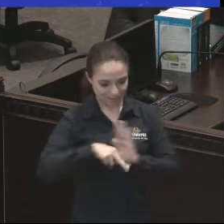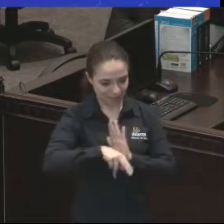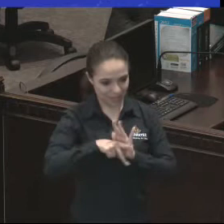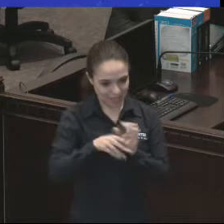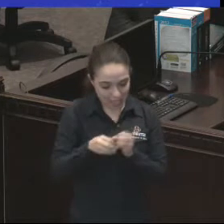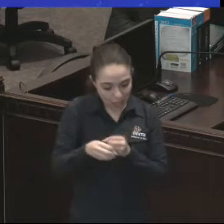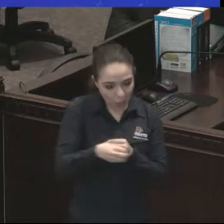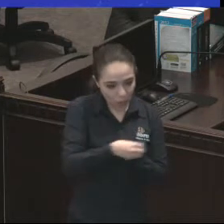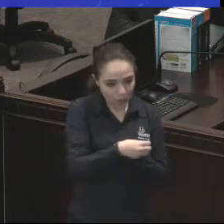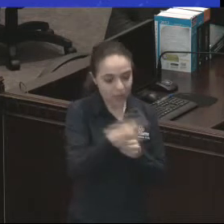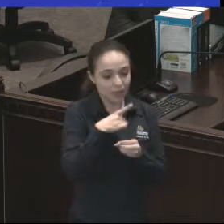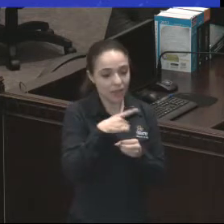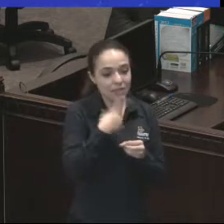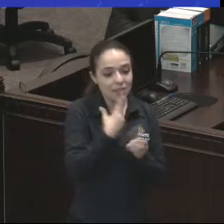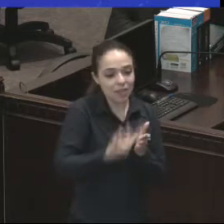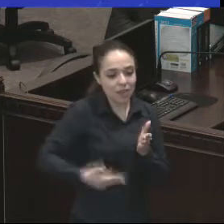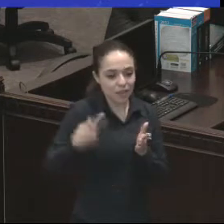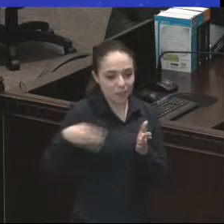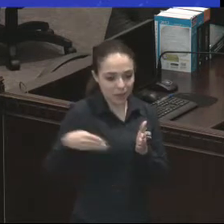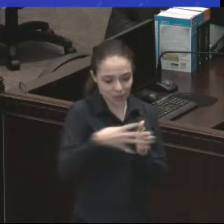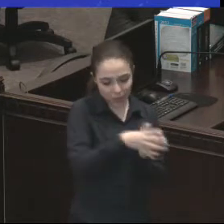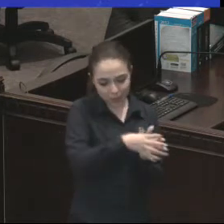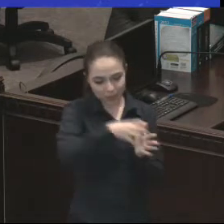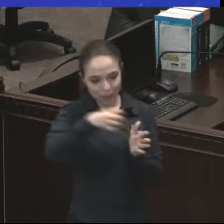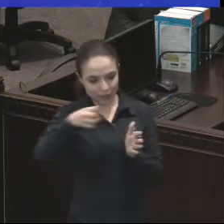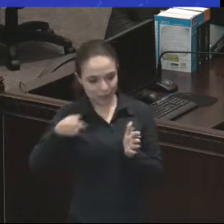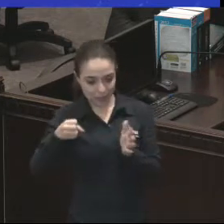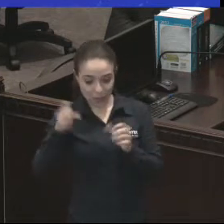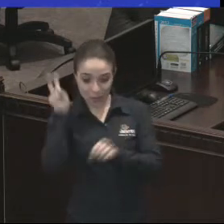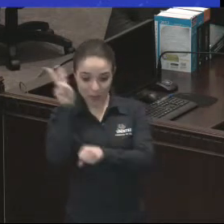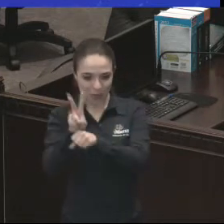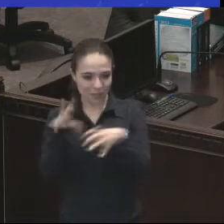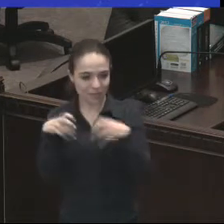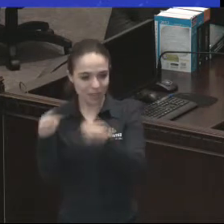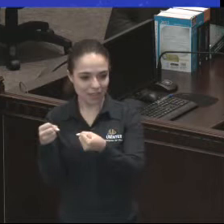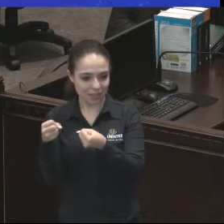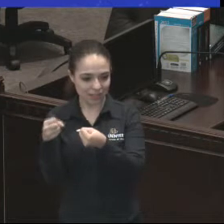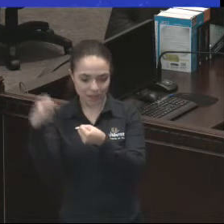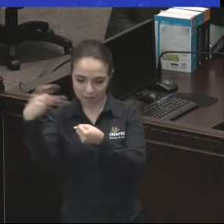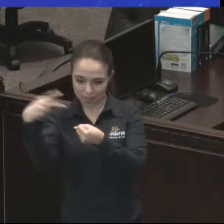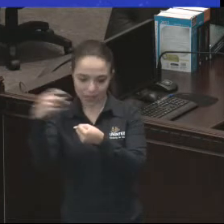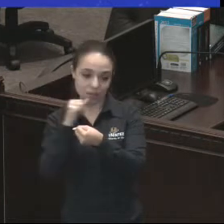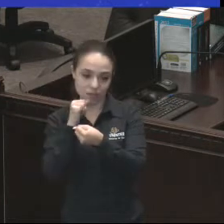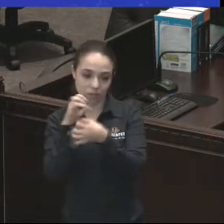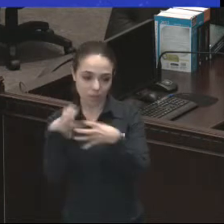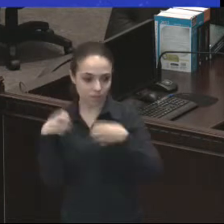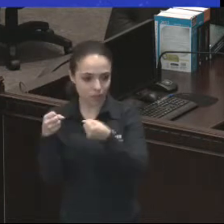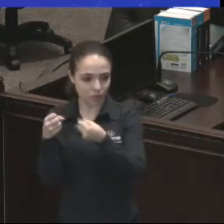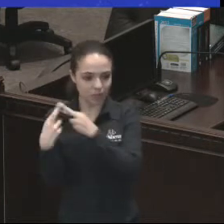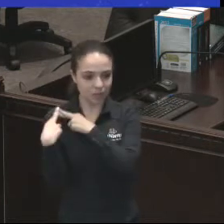onde os leucócitos saem do sangue, migram para o foco inflamatório, e lá no foco inflamatório vão ser